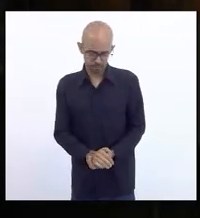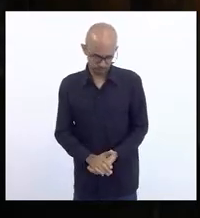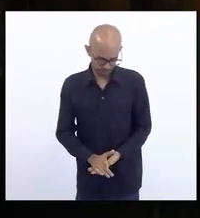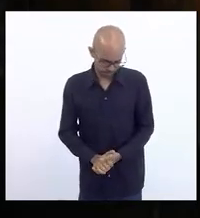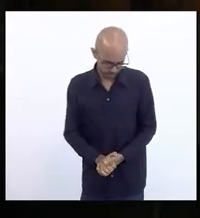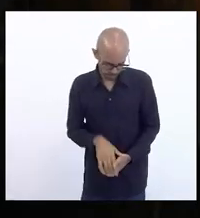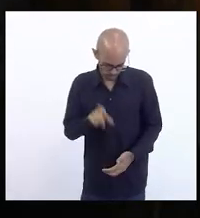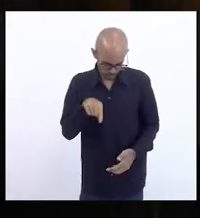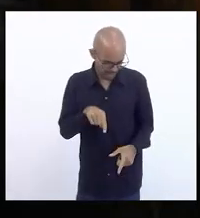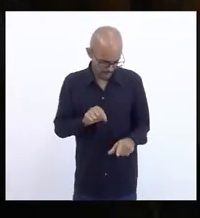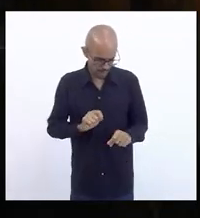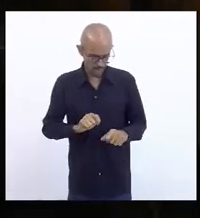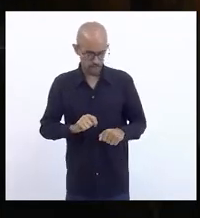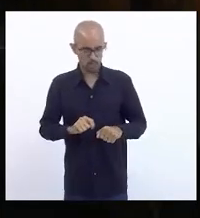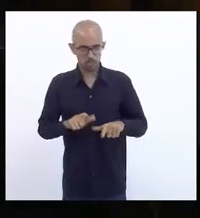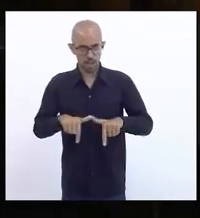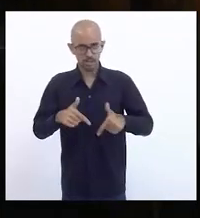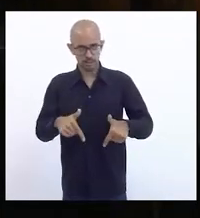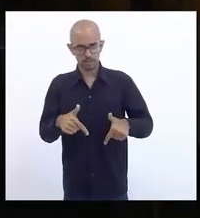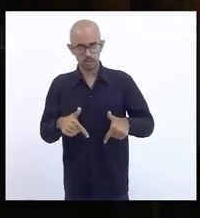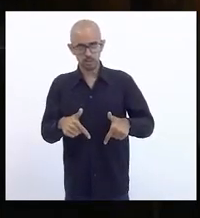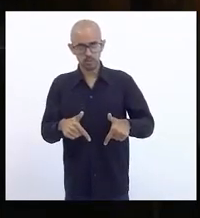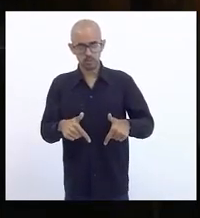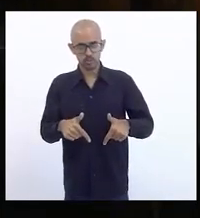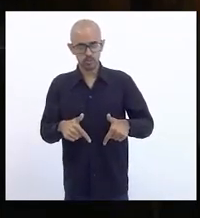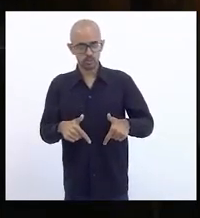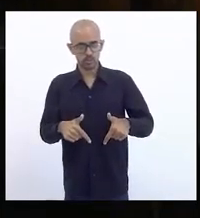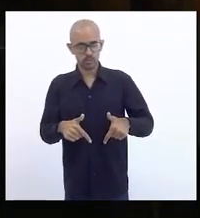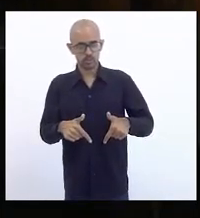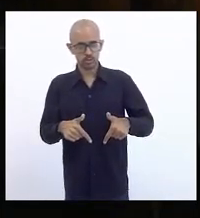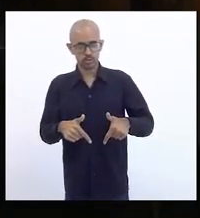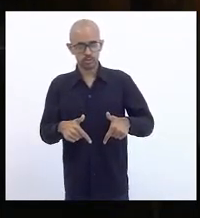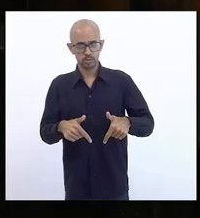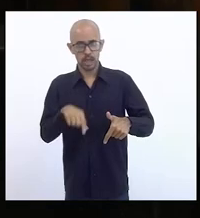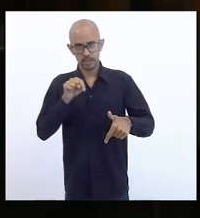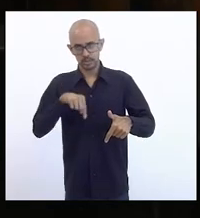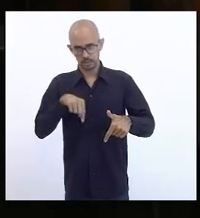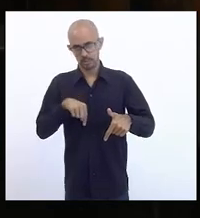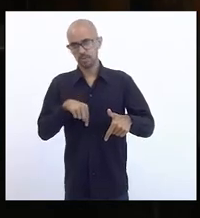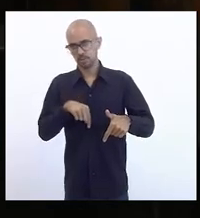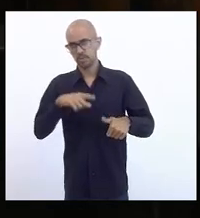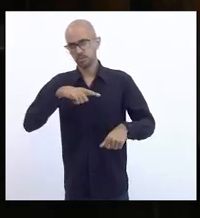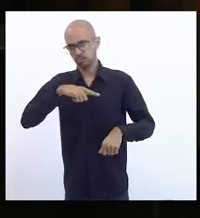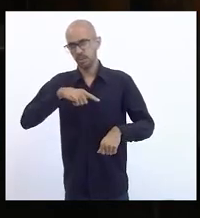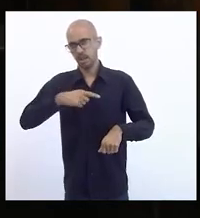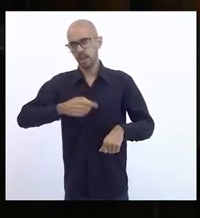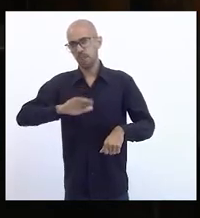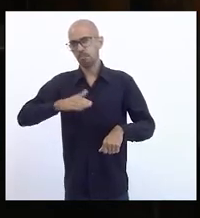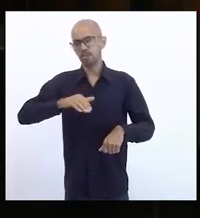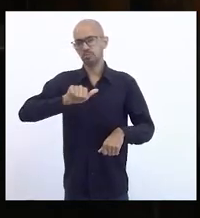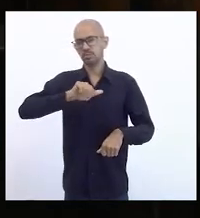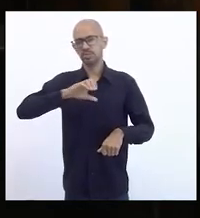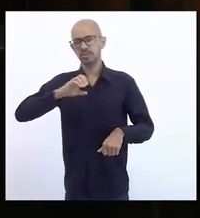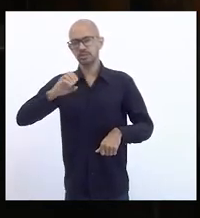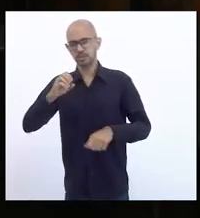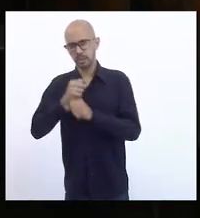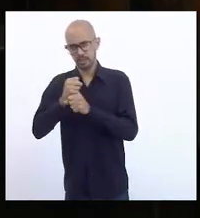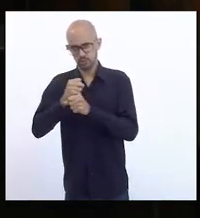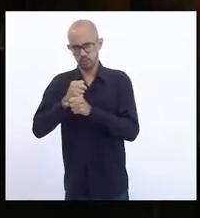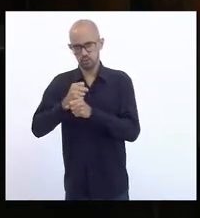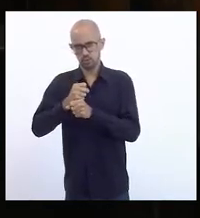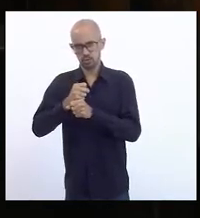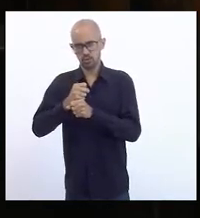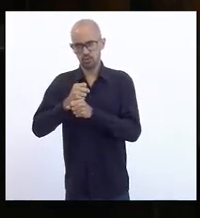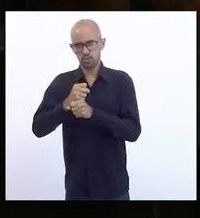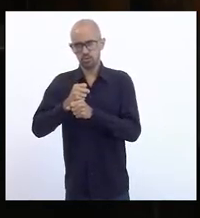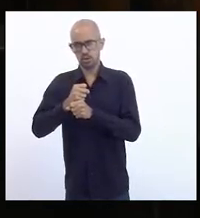é um fenômeno que entre nós existe há pouco mais de 100 anos.